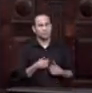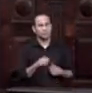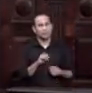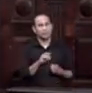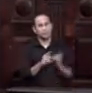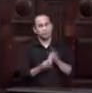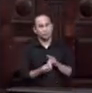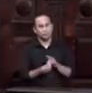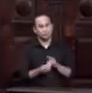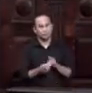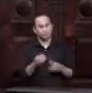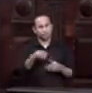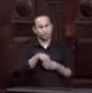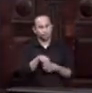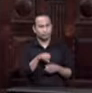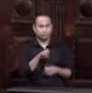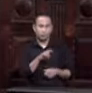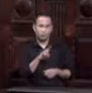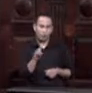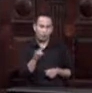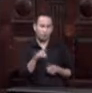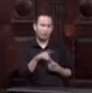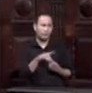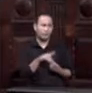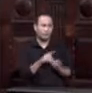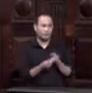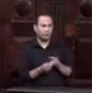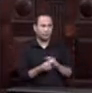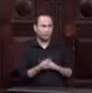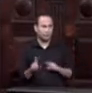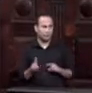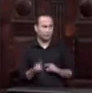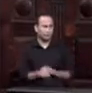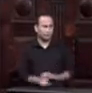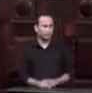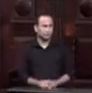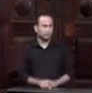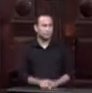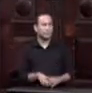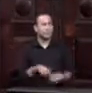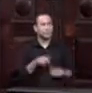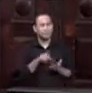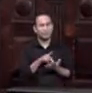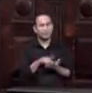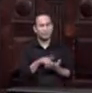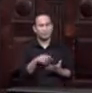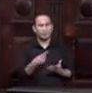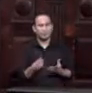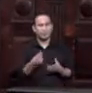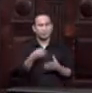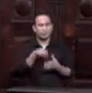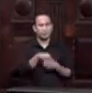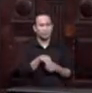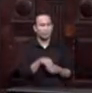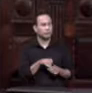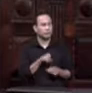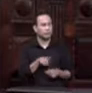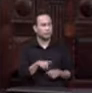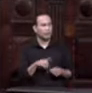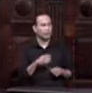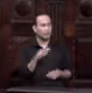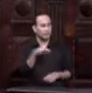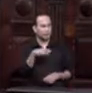contra o projeto não é que seja contra a perspectiva de austeridade ou de teto de gasto, é que, na verdade, nós votamos aqui um teto de